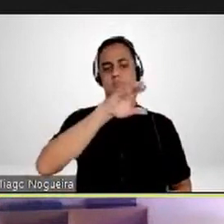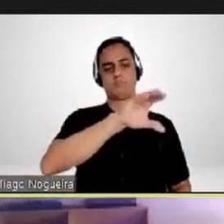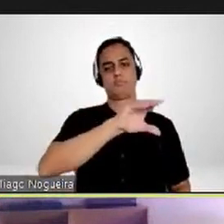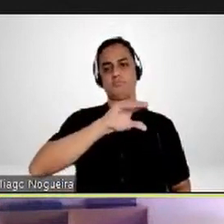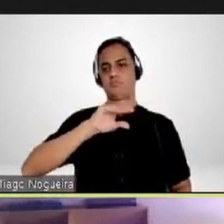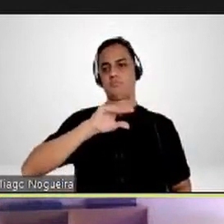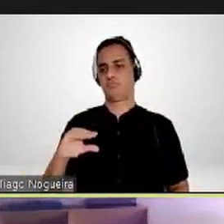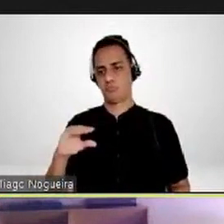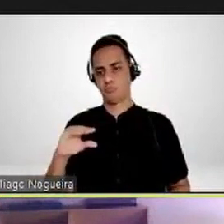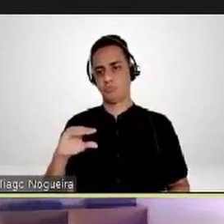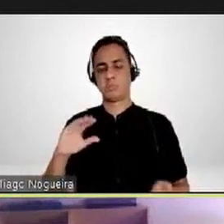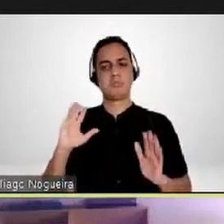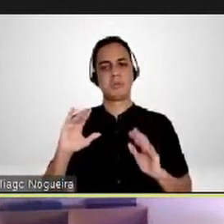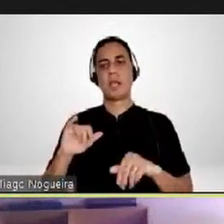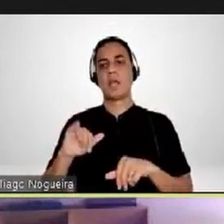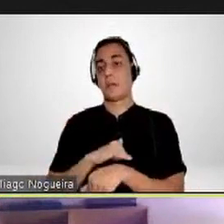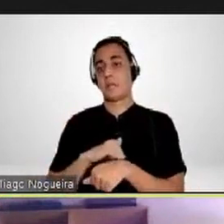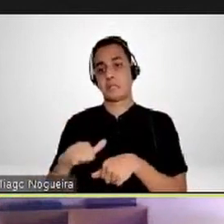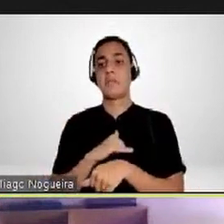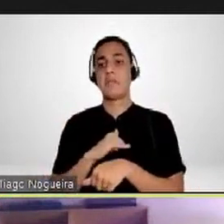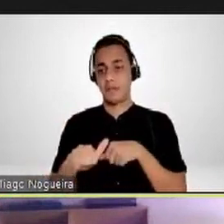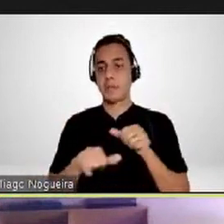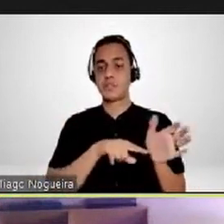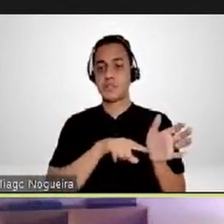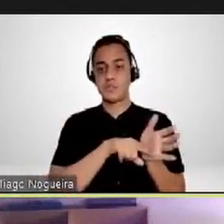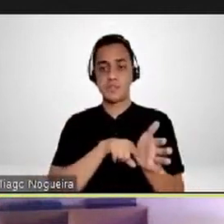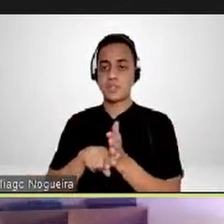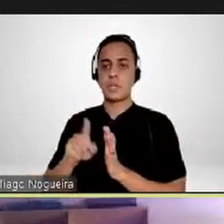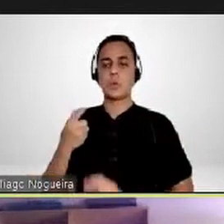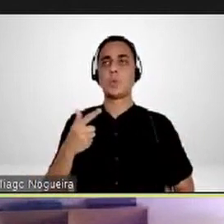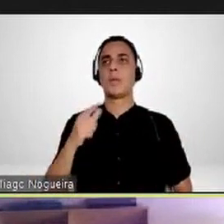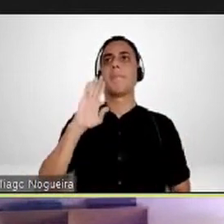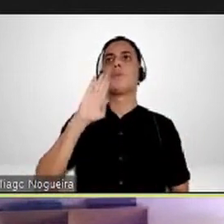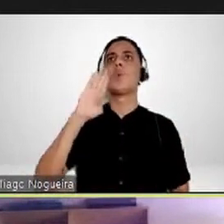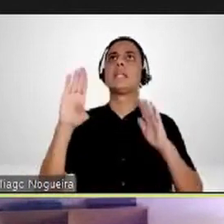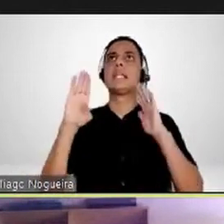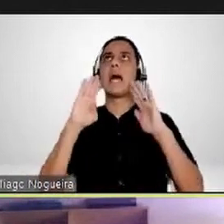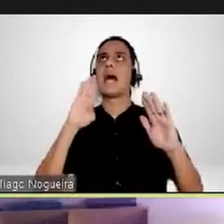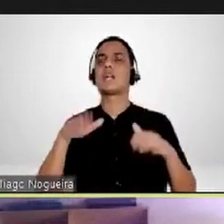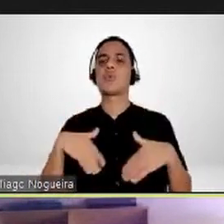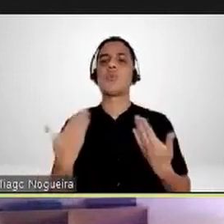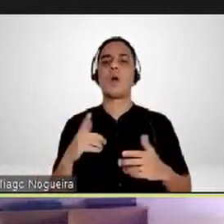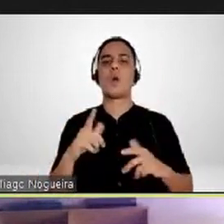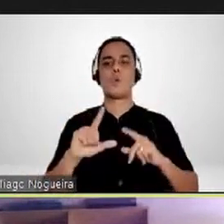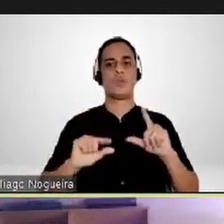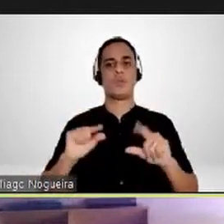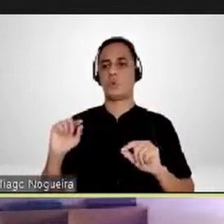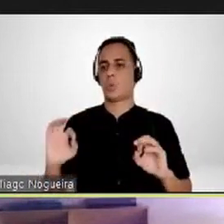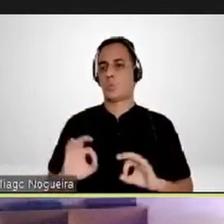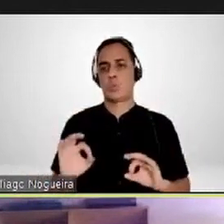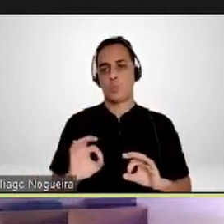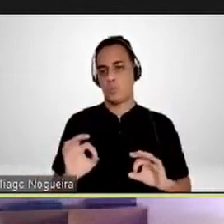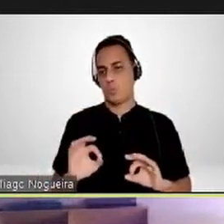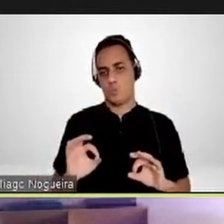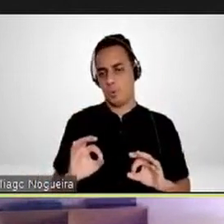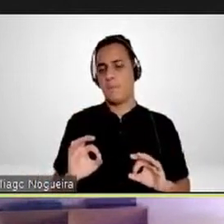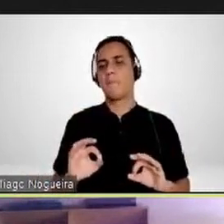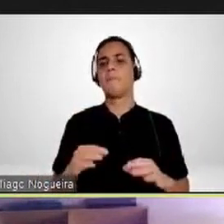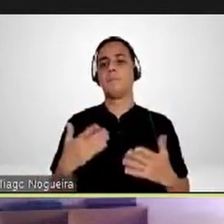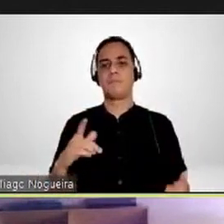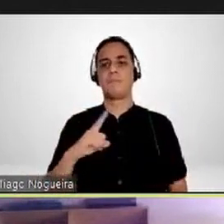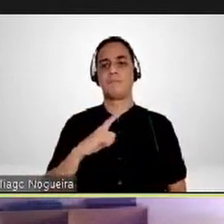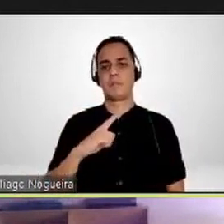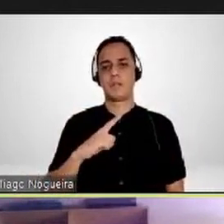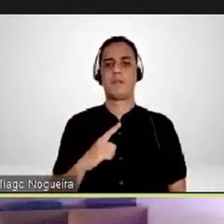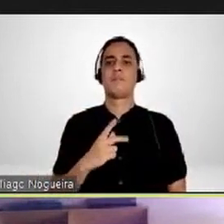que é uma estratégia de investigação onde você não prioriza, né, as suas escolhas, né? E aqui, então, 2